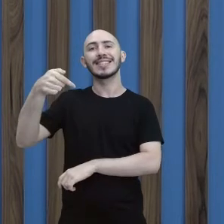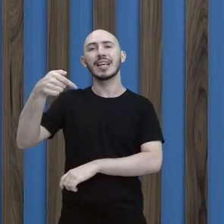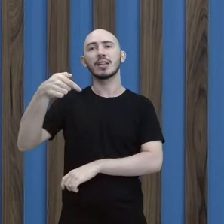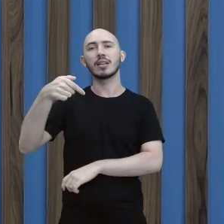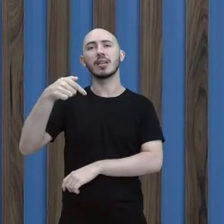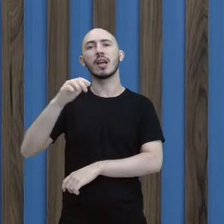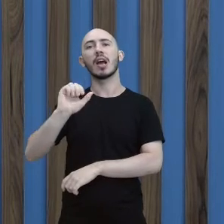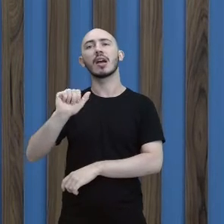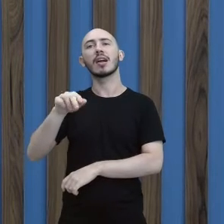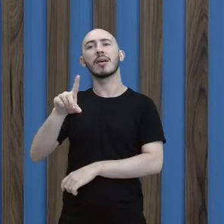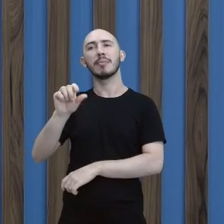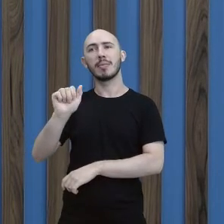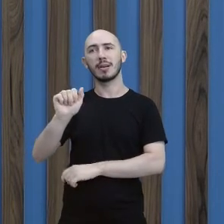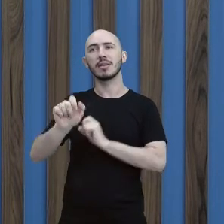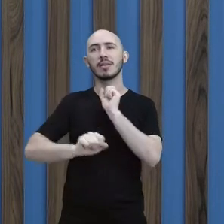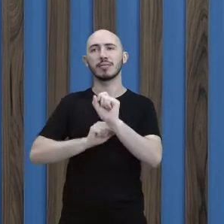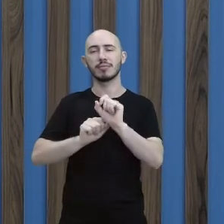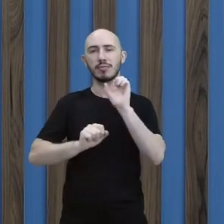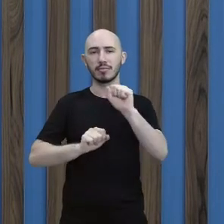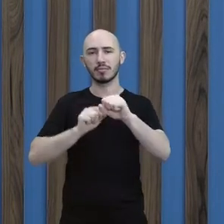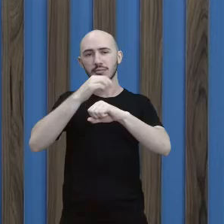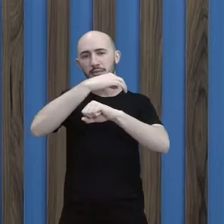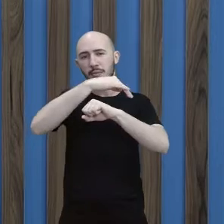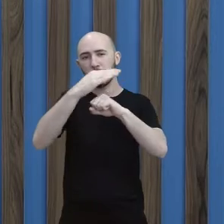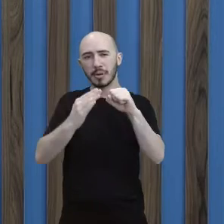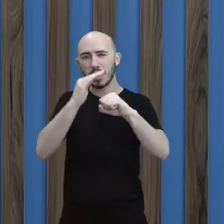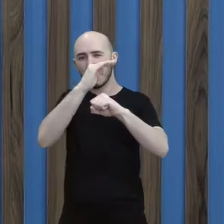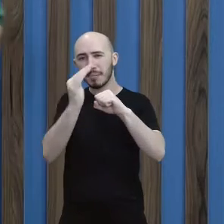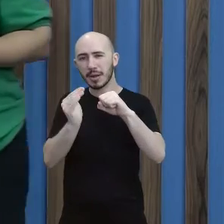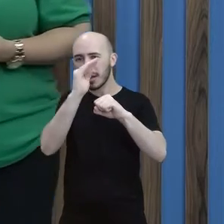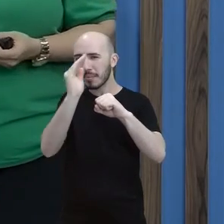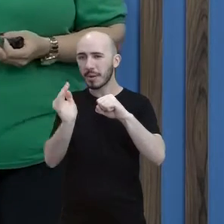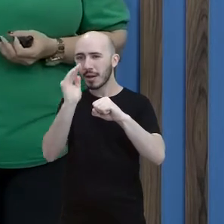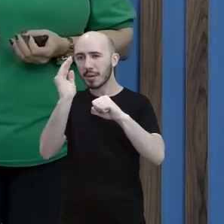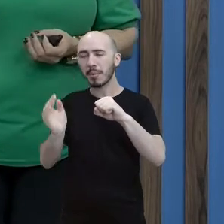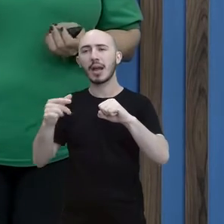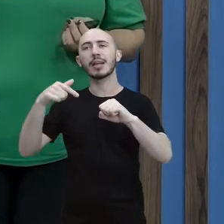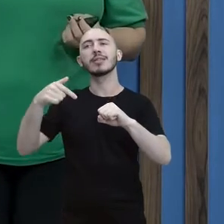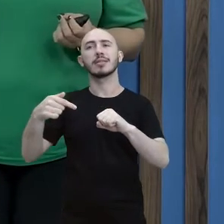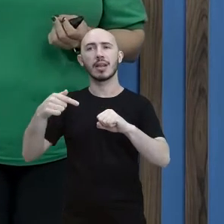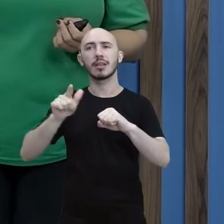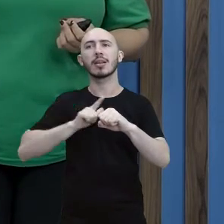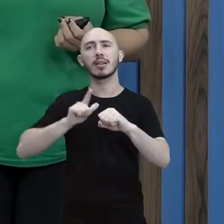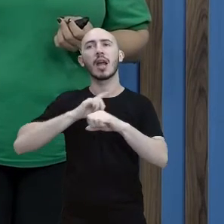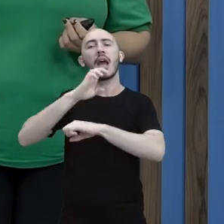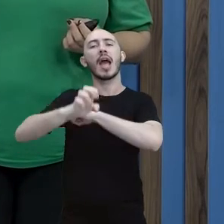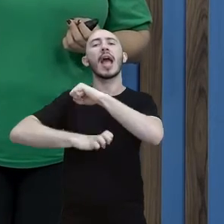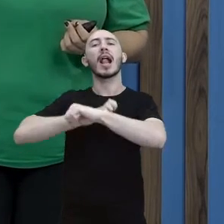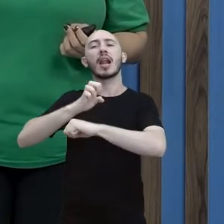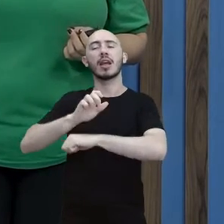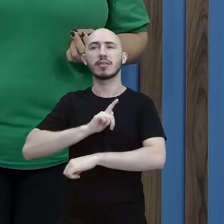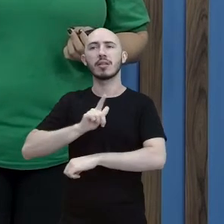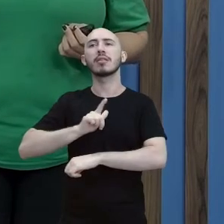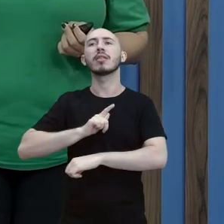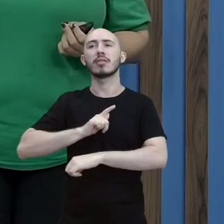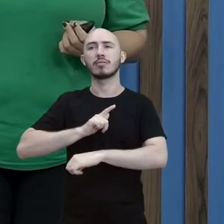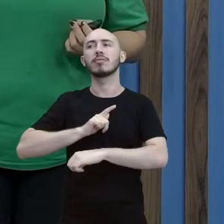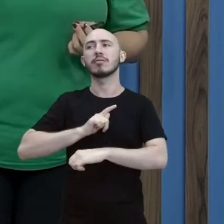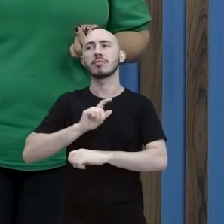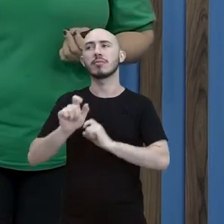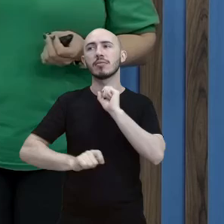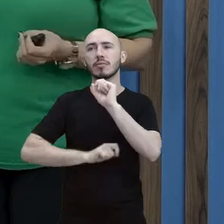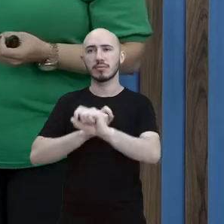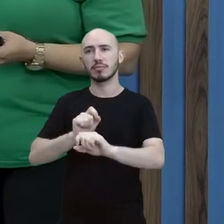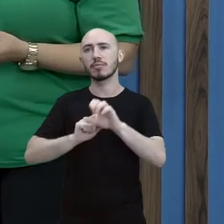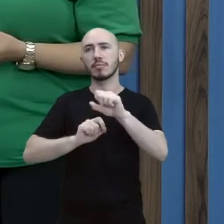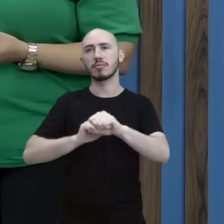nós veríamos, né, se pudéssemos enxergar, 7 camadas de elétrons aí circundando em